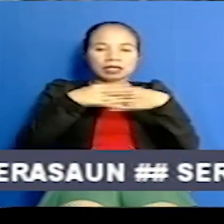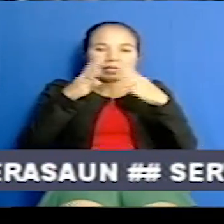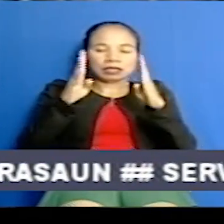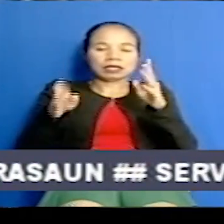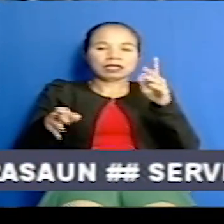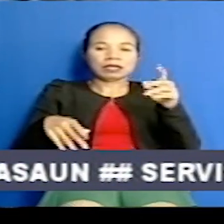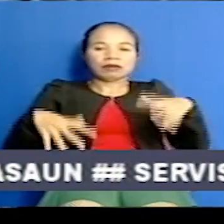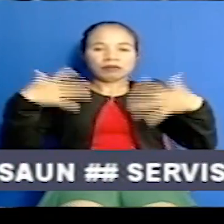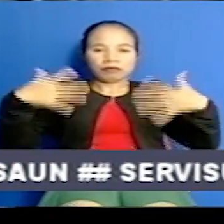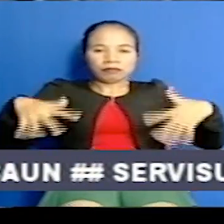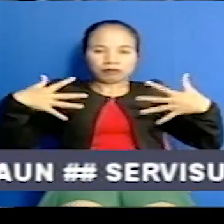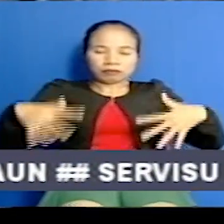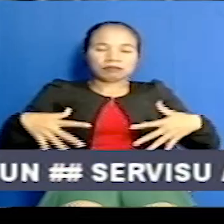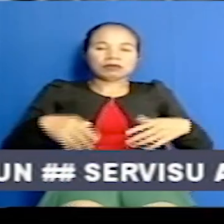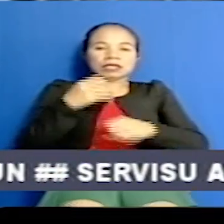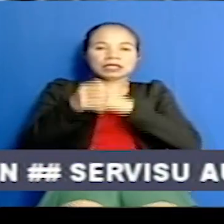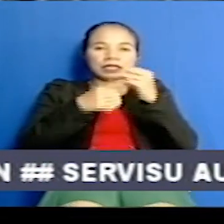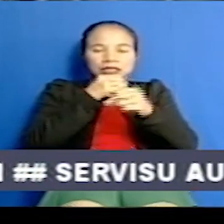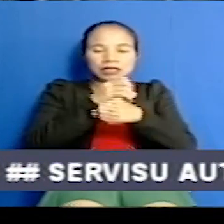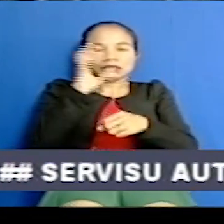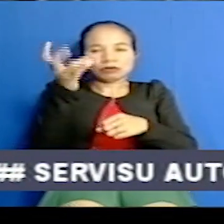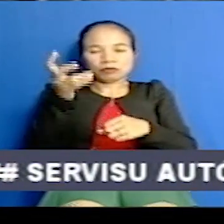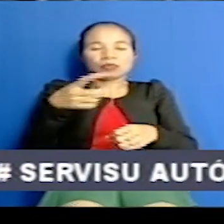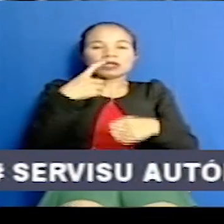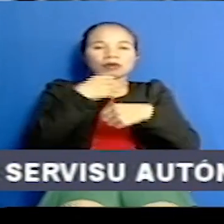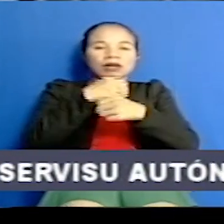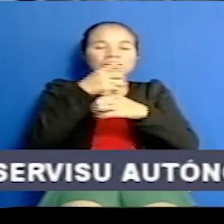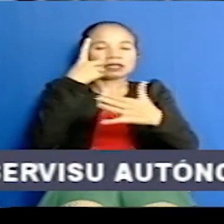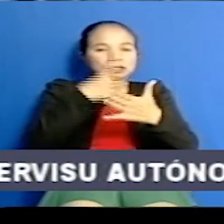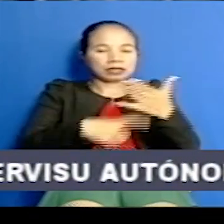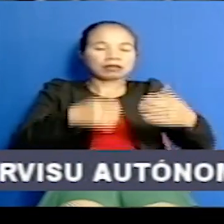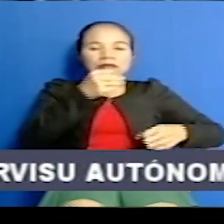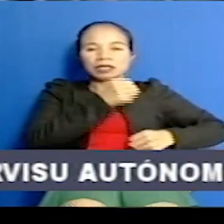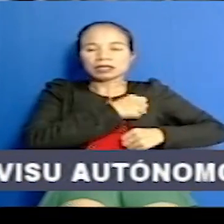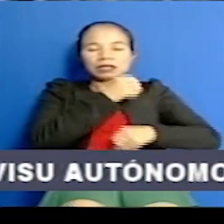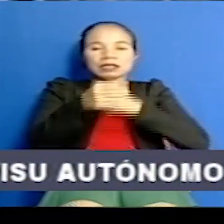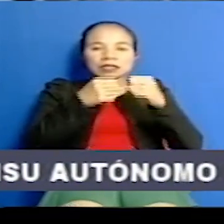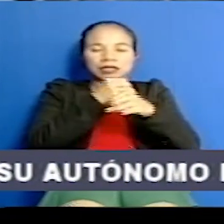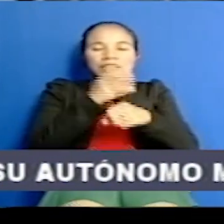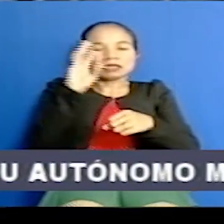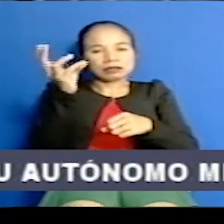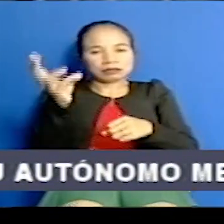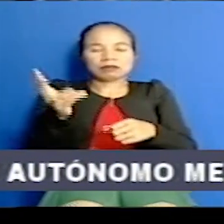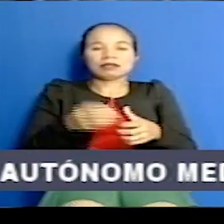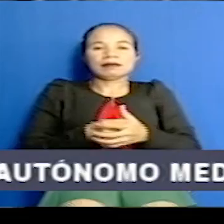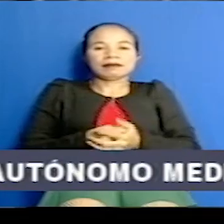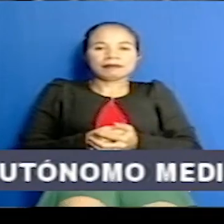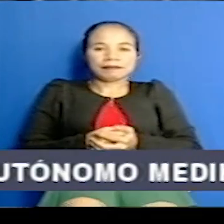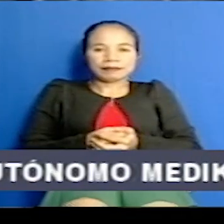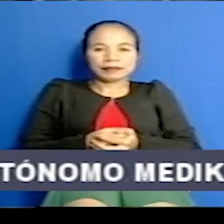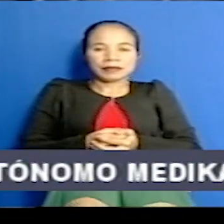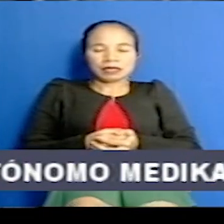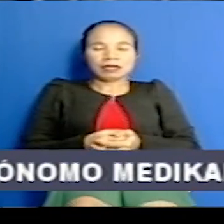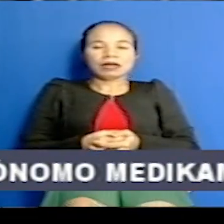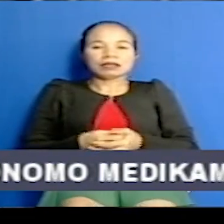Fununia. Agora, 70 anos, estou a sair. Militarmos, 70 anos, 60 anos para uma reforma. Então, estou na